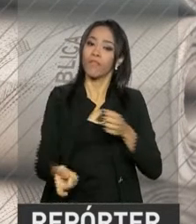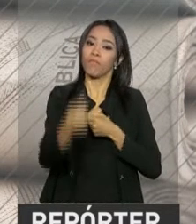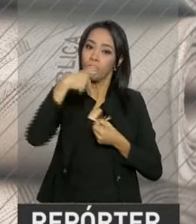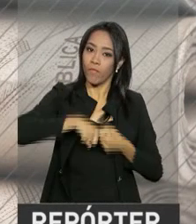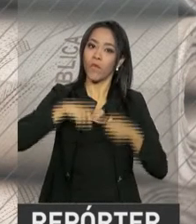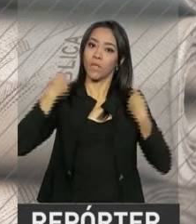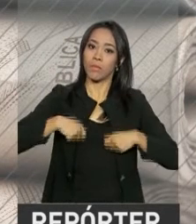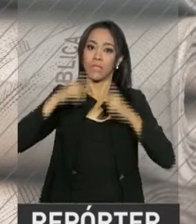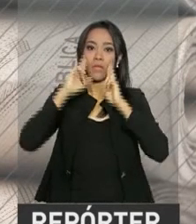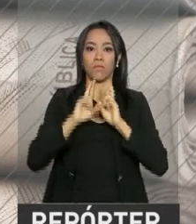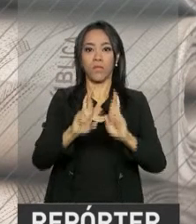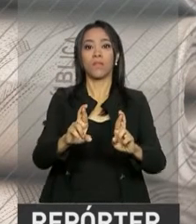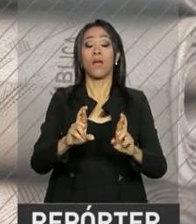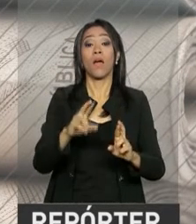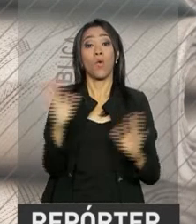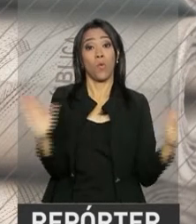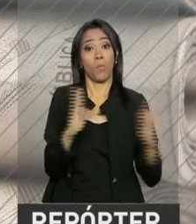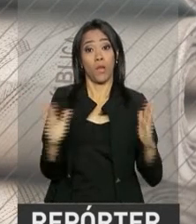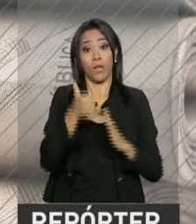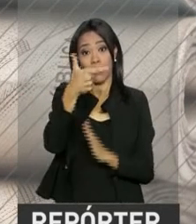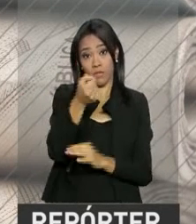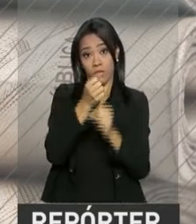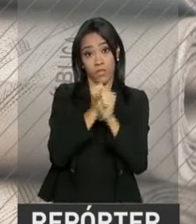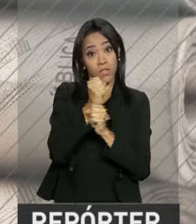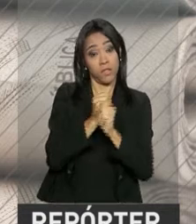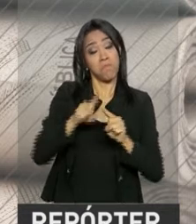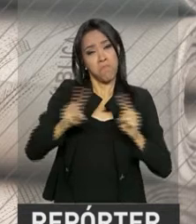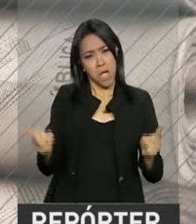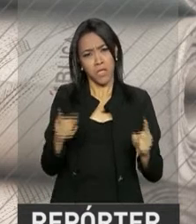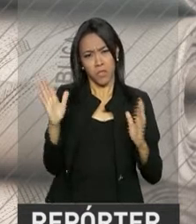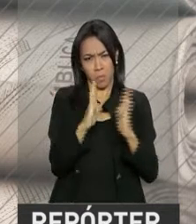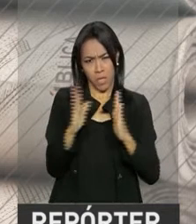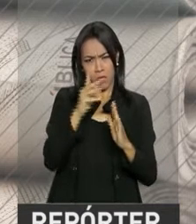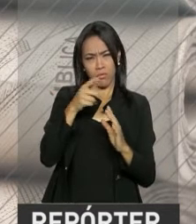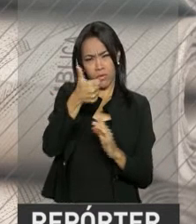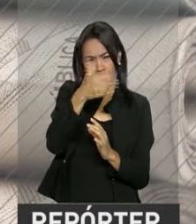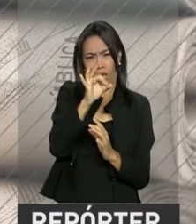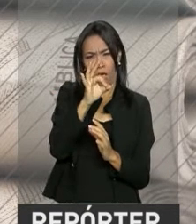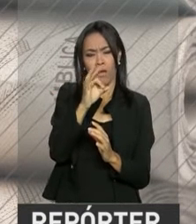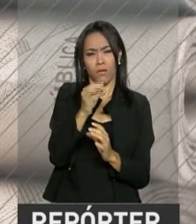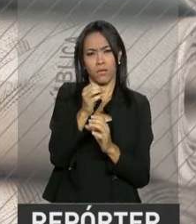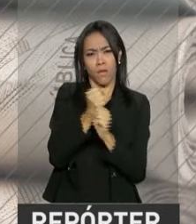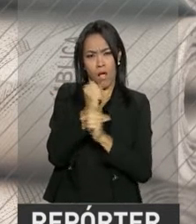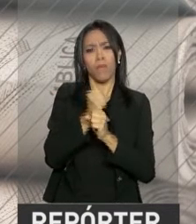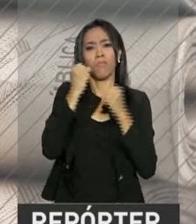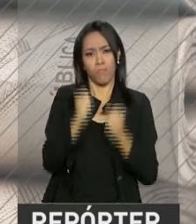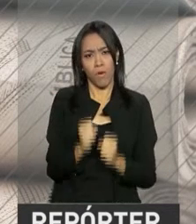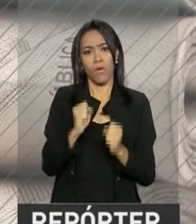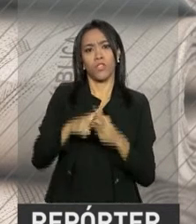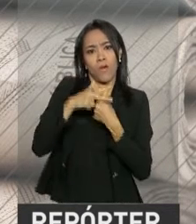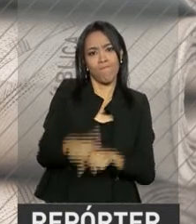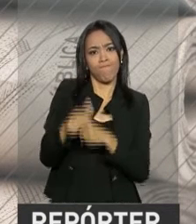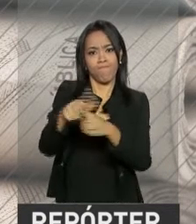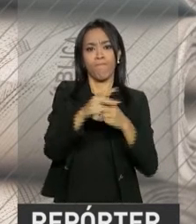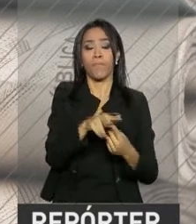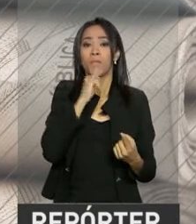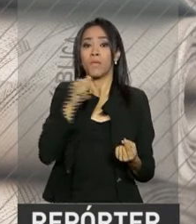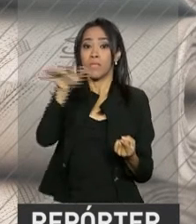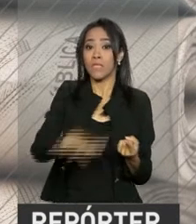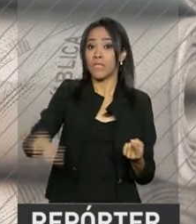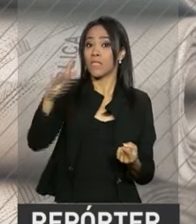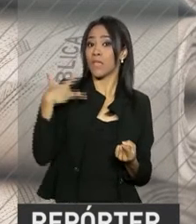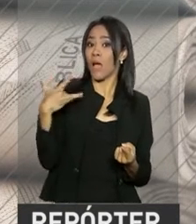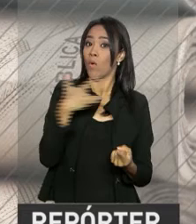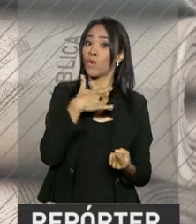as regras valem por 20 anos mas poderão ser revistas no meio do período a partir do 10º ano saúde educação só